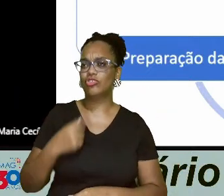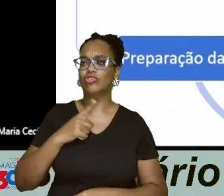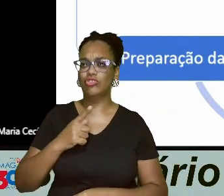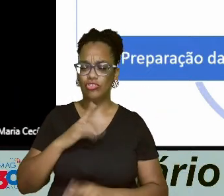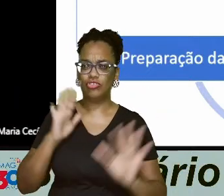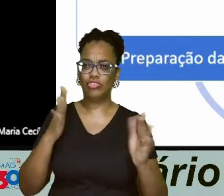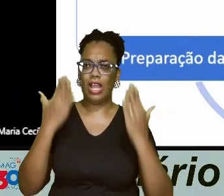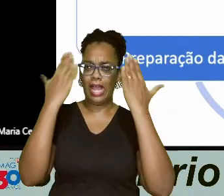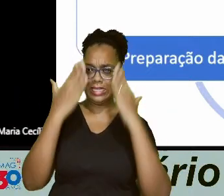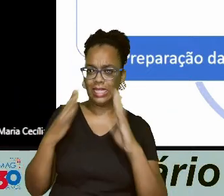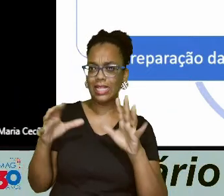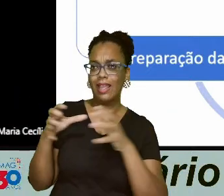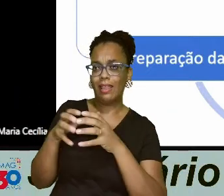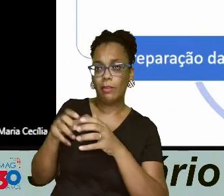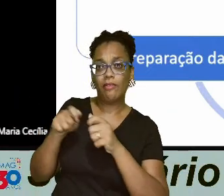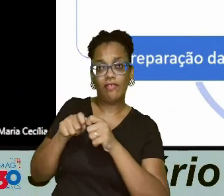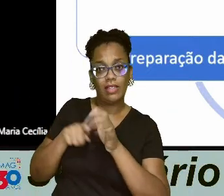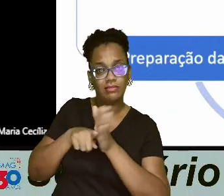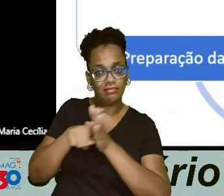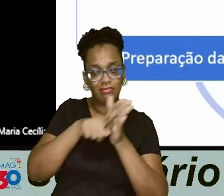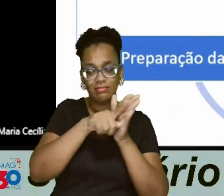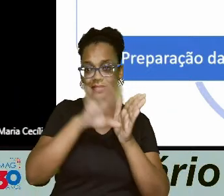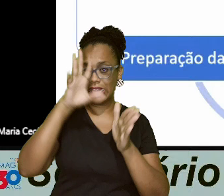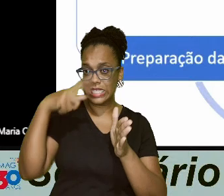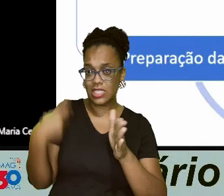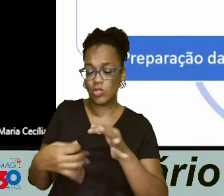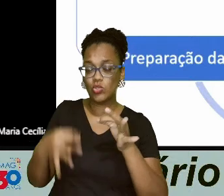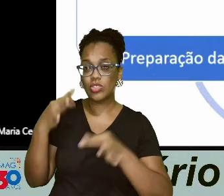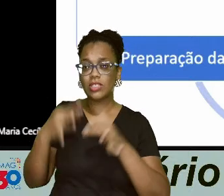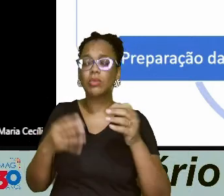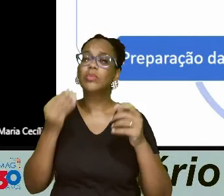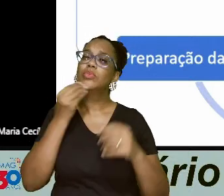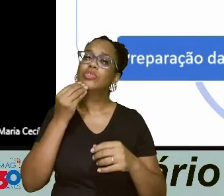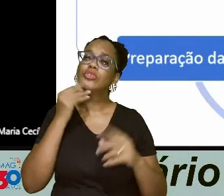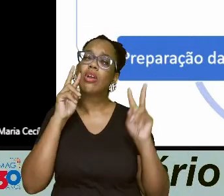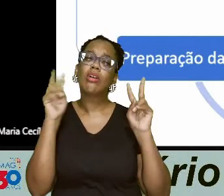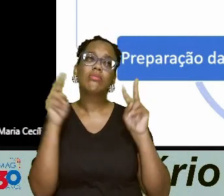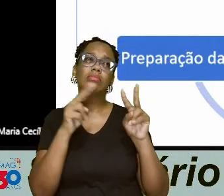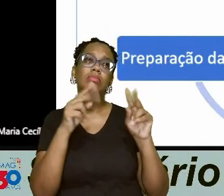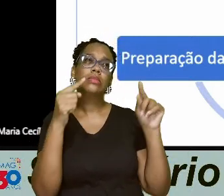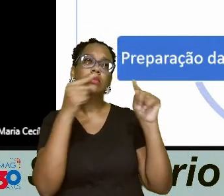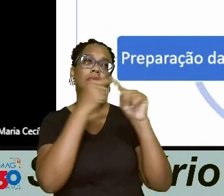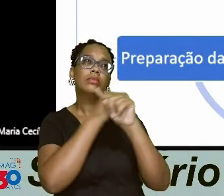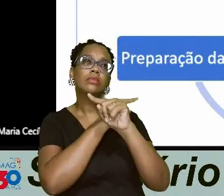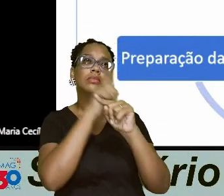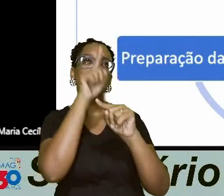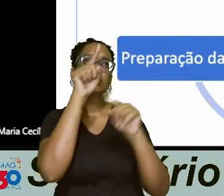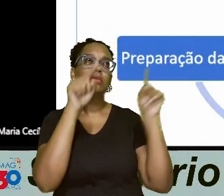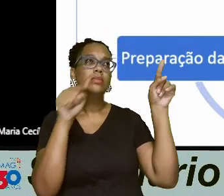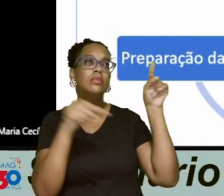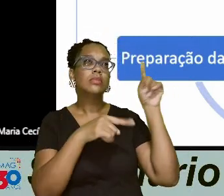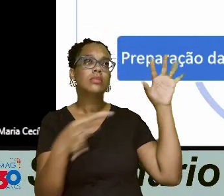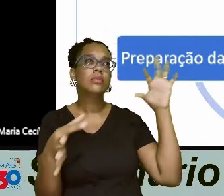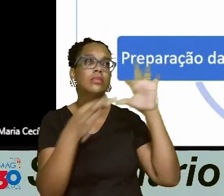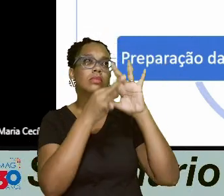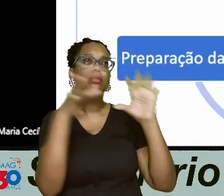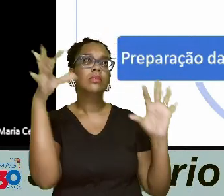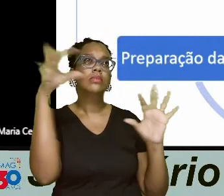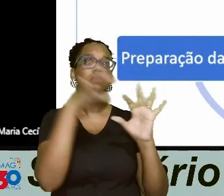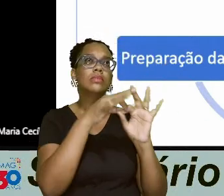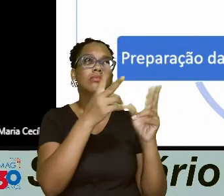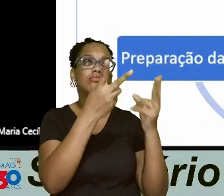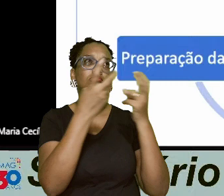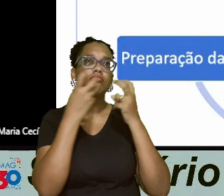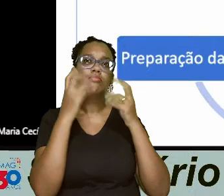equipe das decisões judiciais, a gente podia olhar para isso e fazer os cruzamentos, extrair os dados que agora